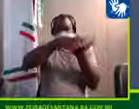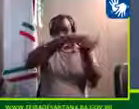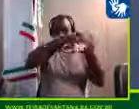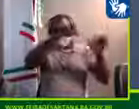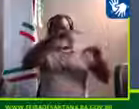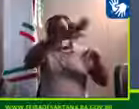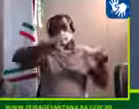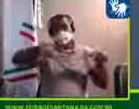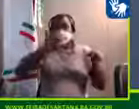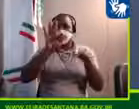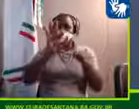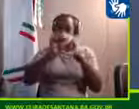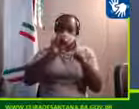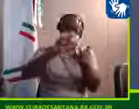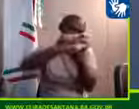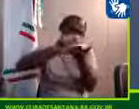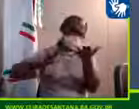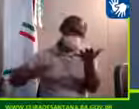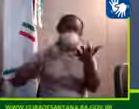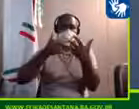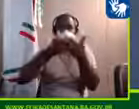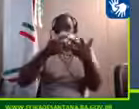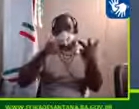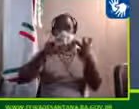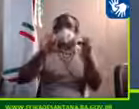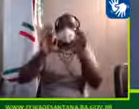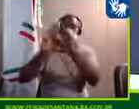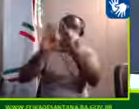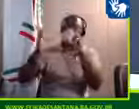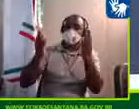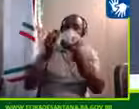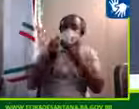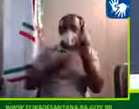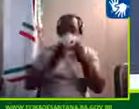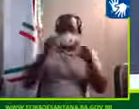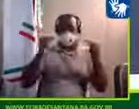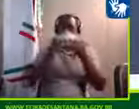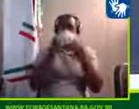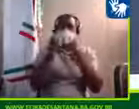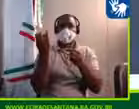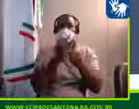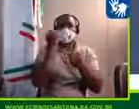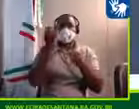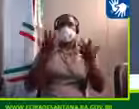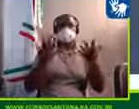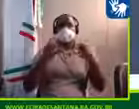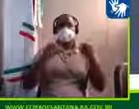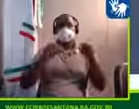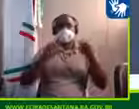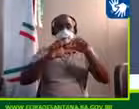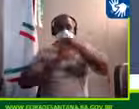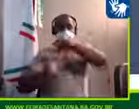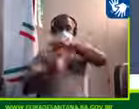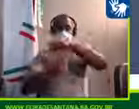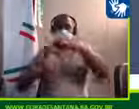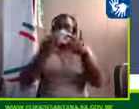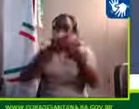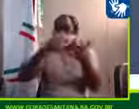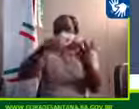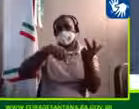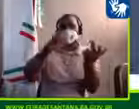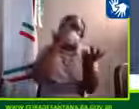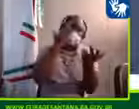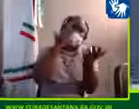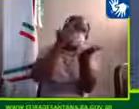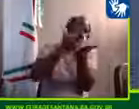de serviços em Feira de Santana, mantendo abertas todas as áreas que dizem respeito à indústria, como, aliás, temos feito